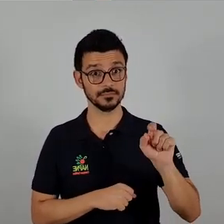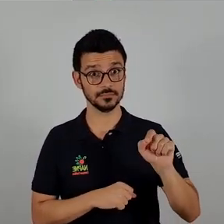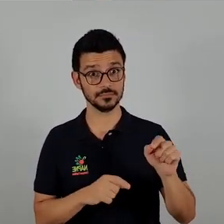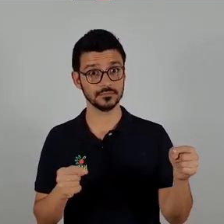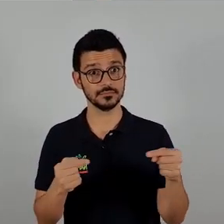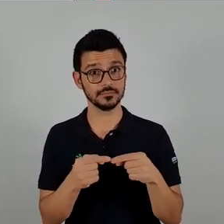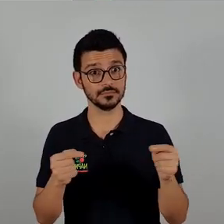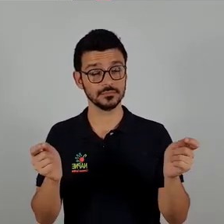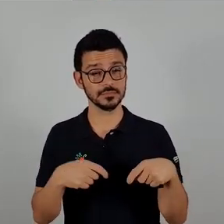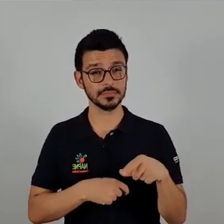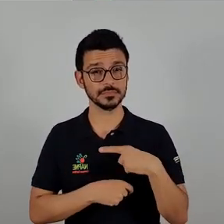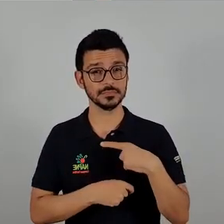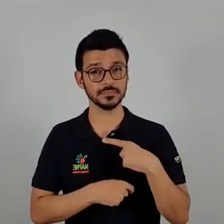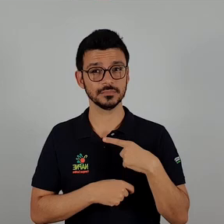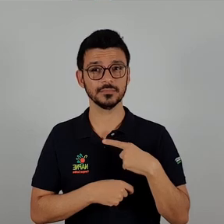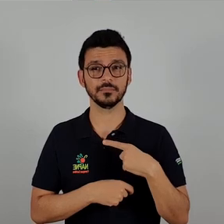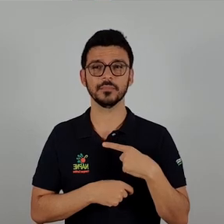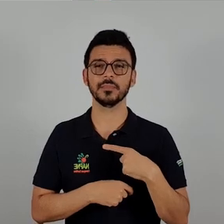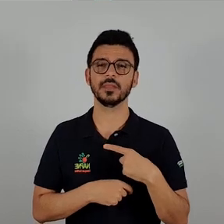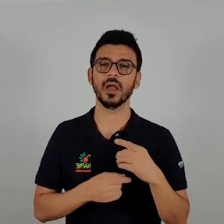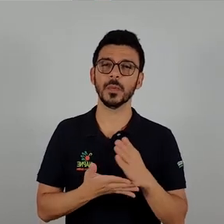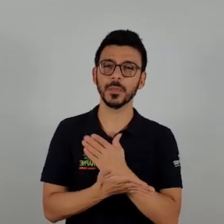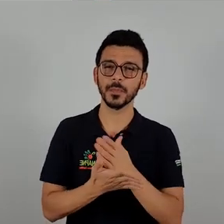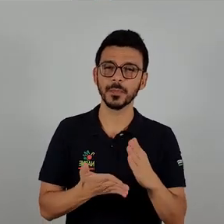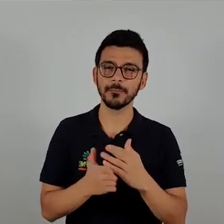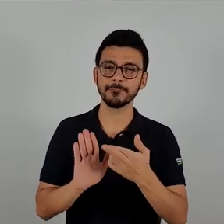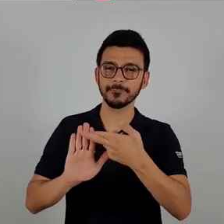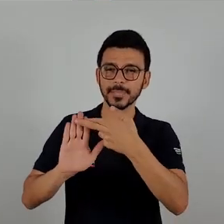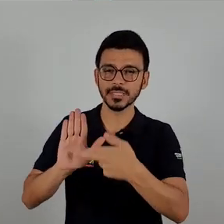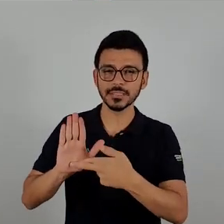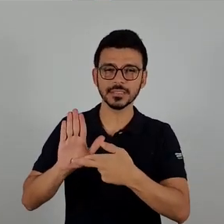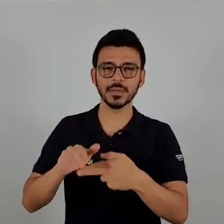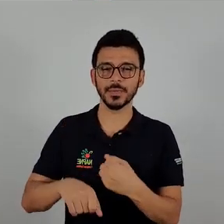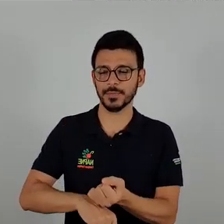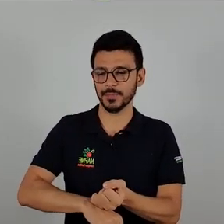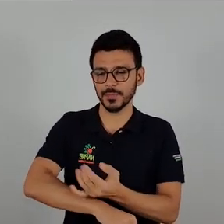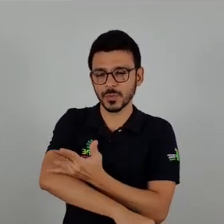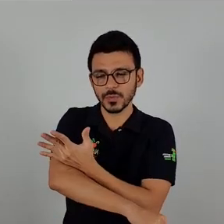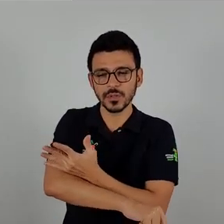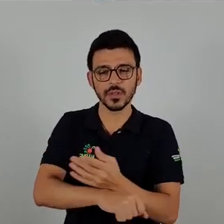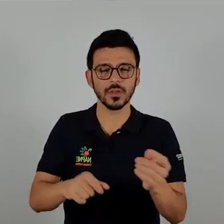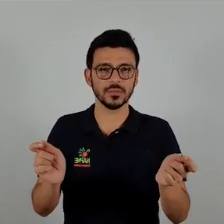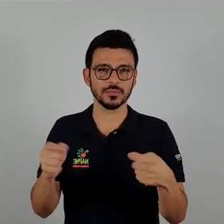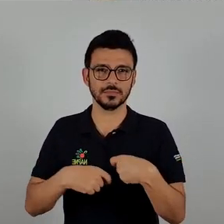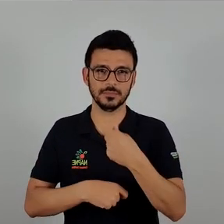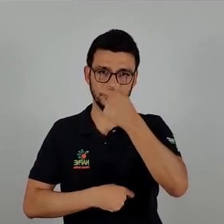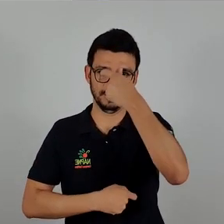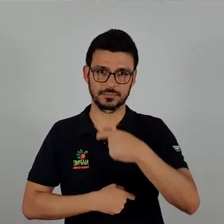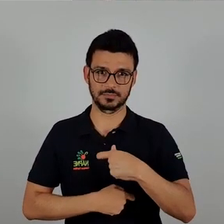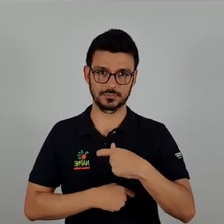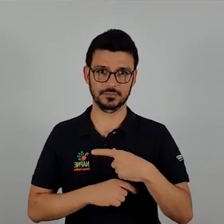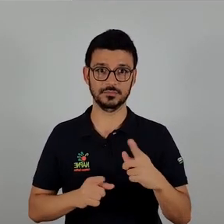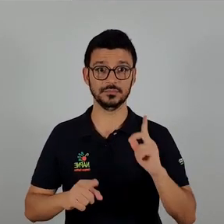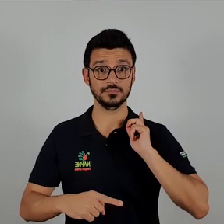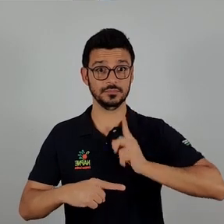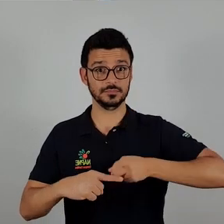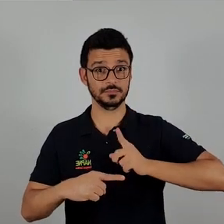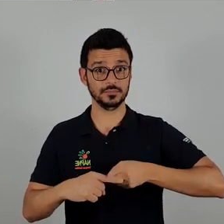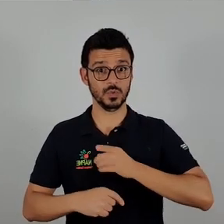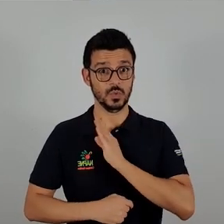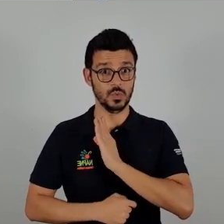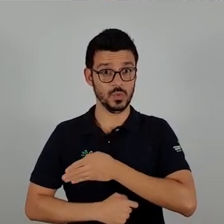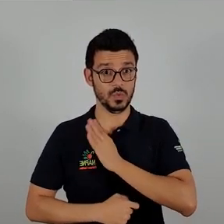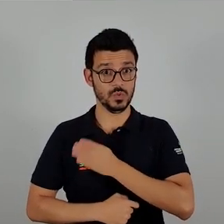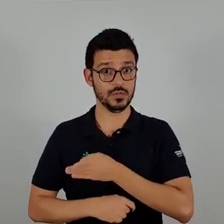qualidade do nosso sono. Tá? Então, se ela trabalha mais na cabeça, pelo seu tropismo, do local